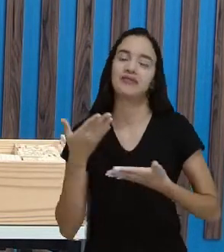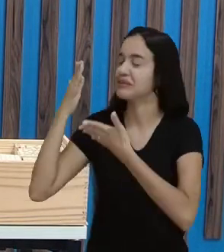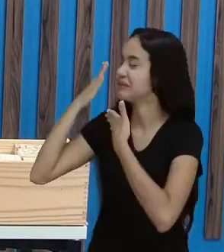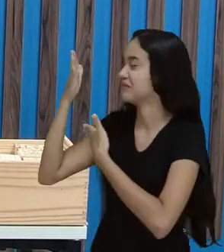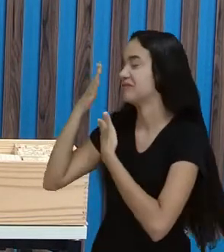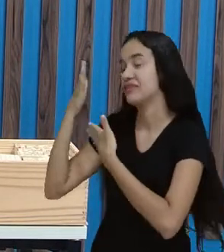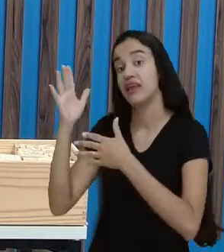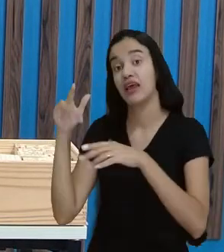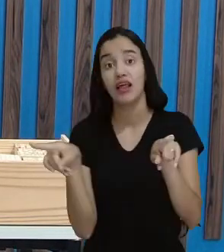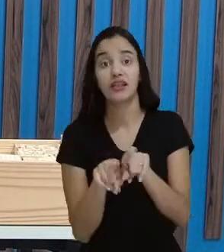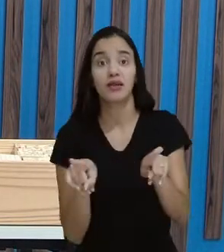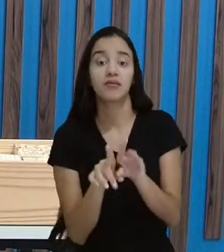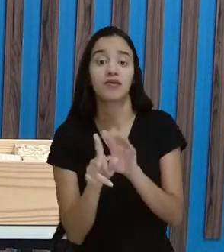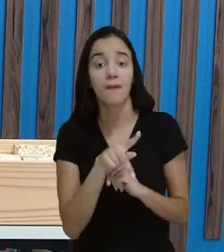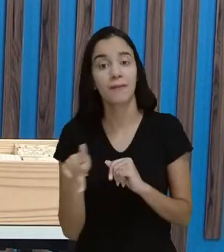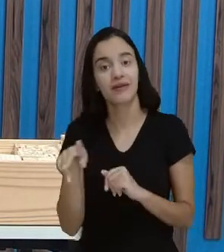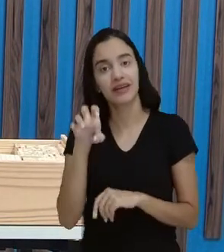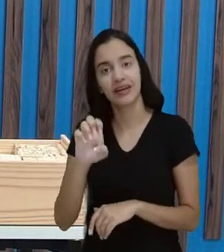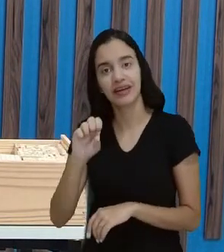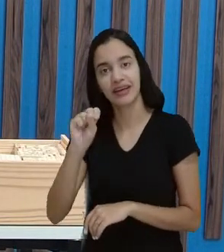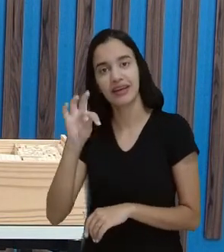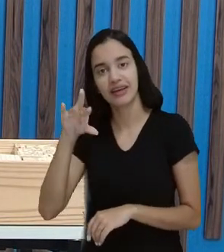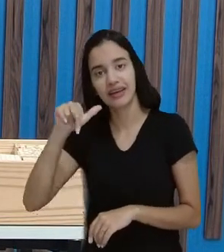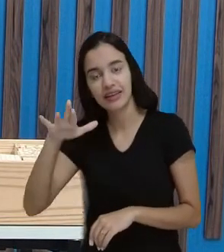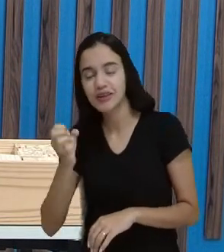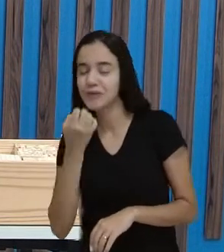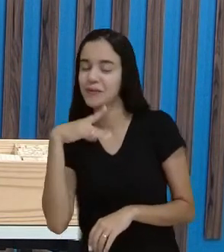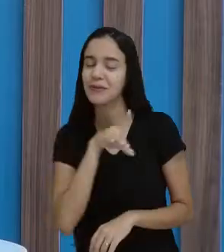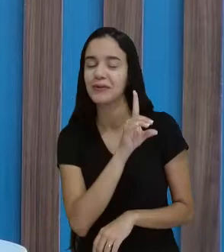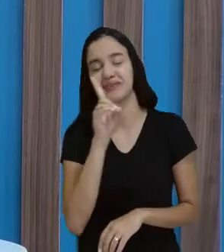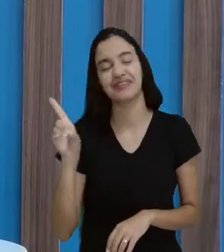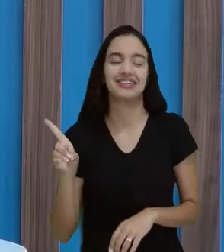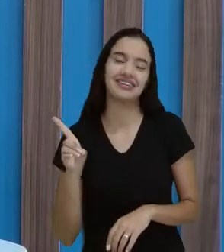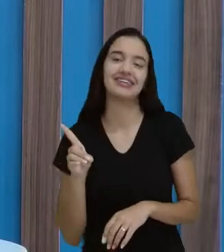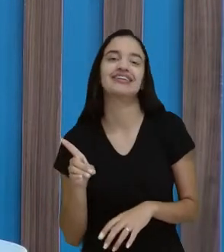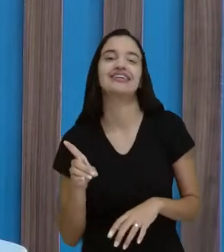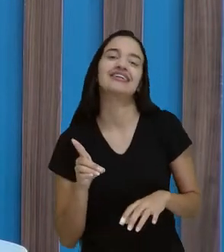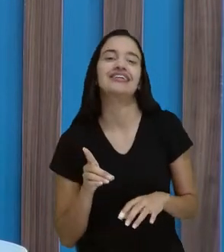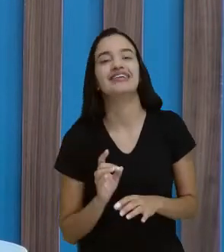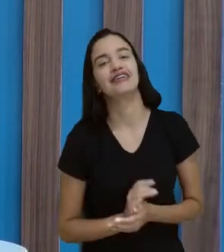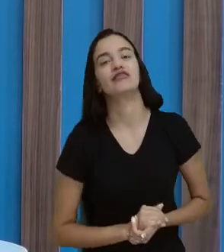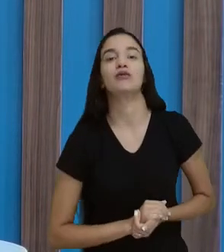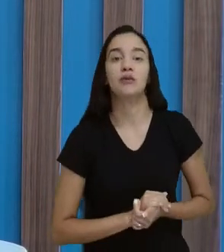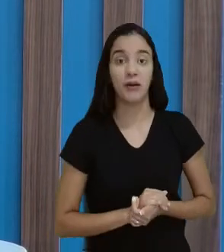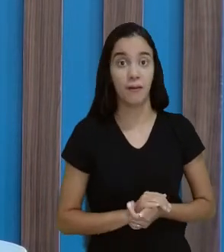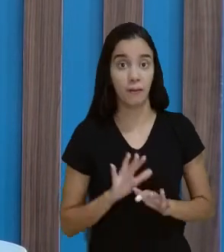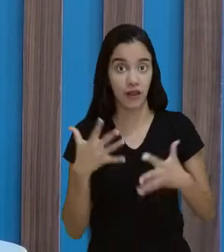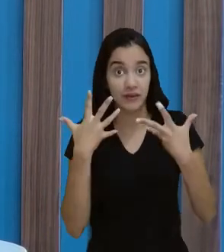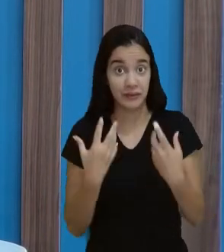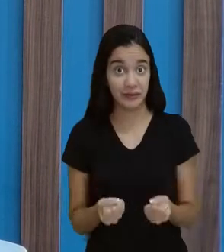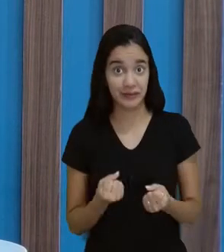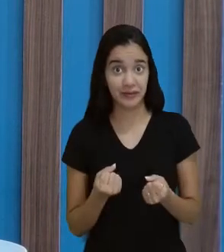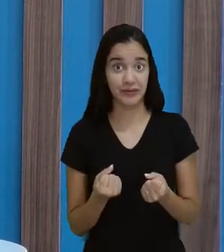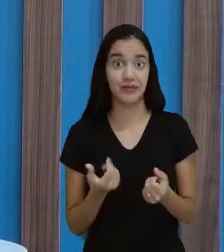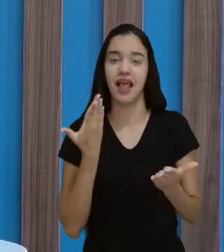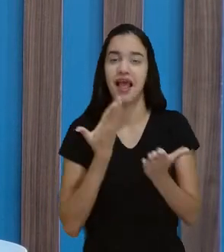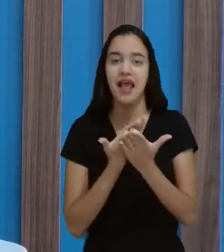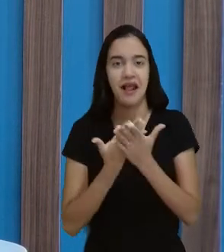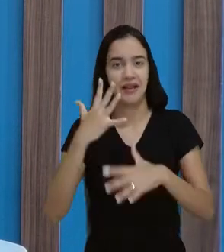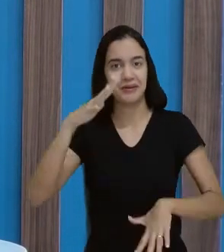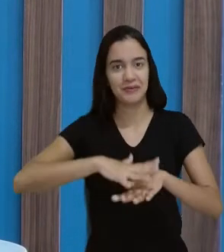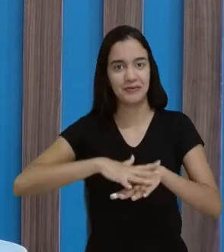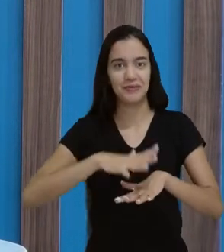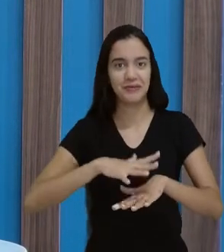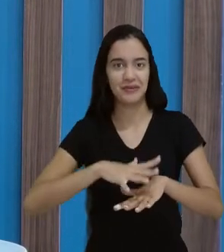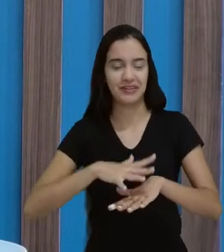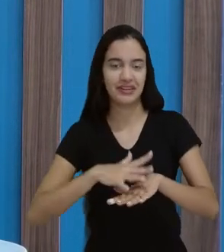E a professora Esté, que está no chat. Bom dia, professora Esté. Bom dia, professora Verônica. Vamos lá para essa aula de